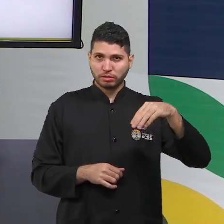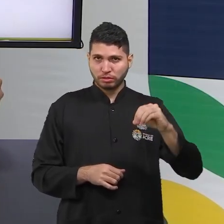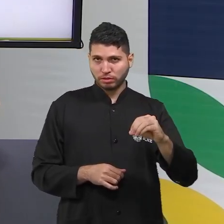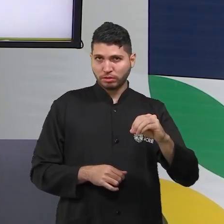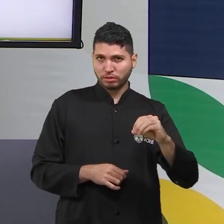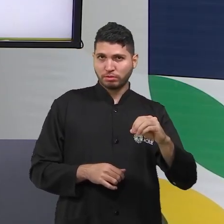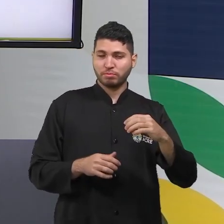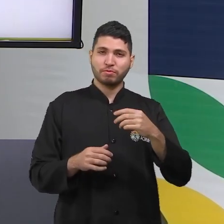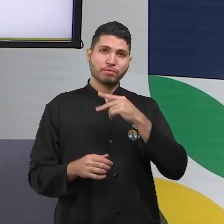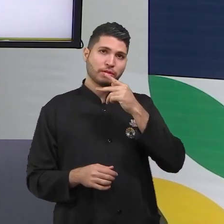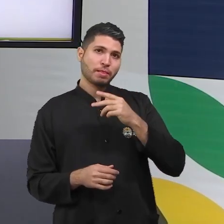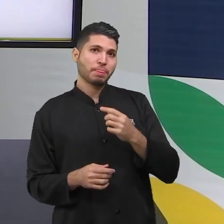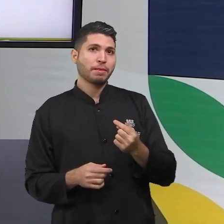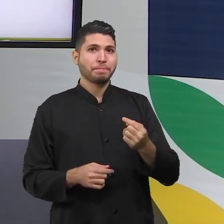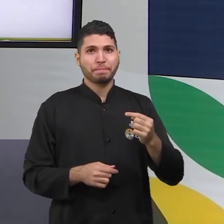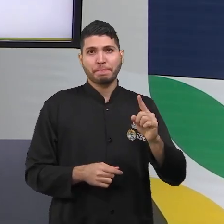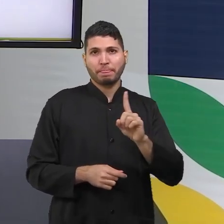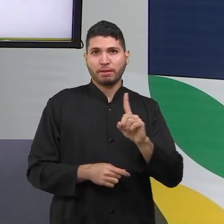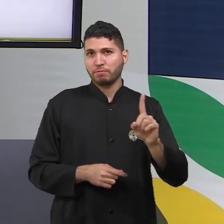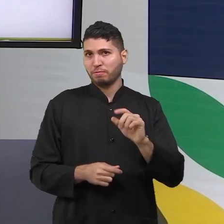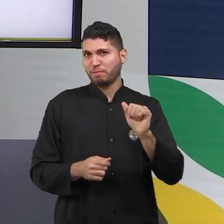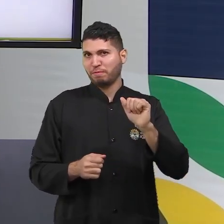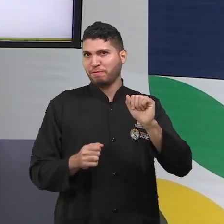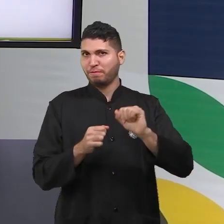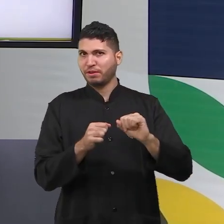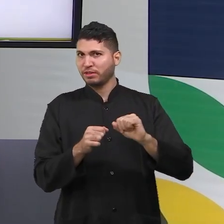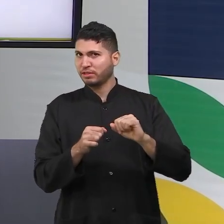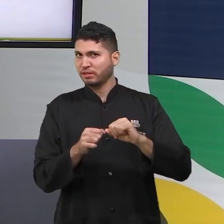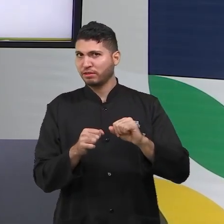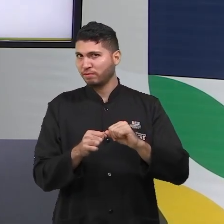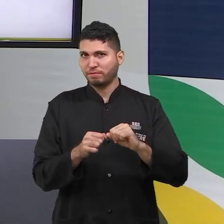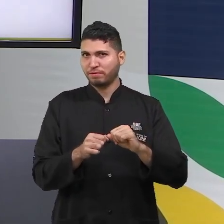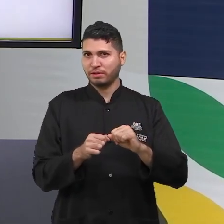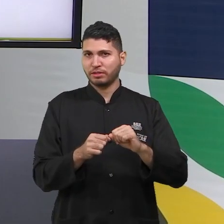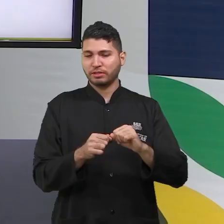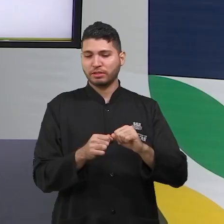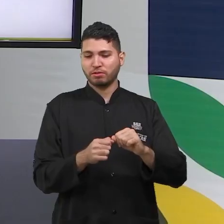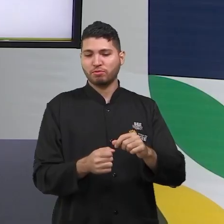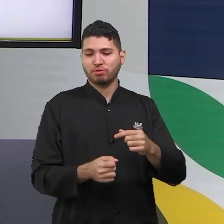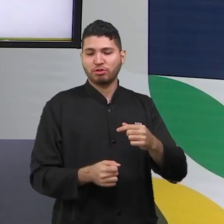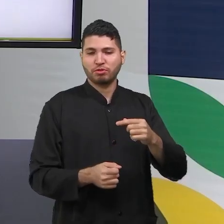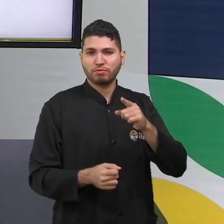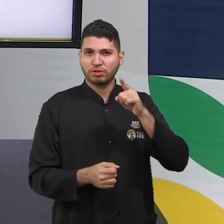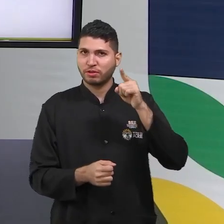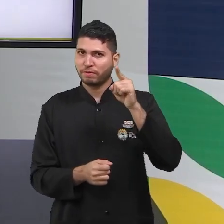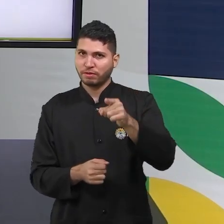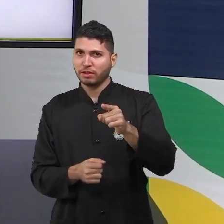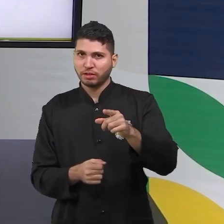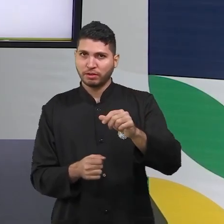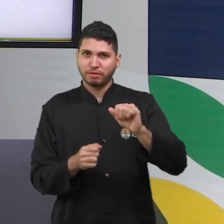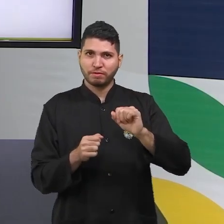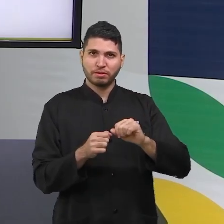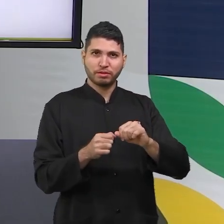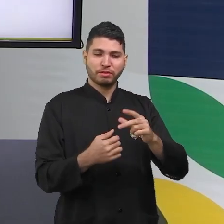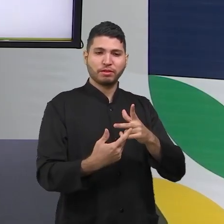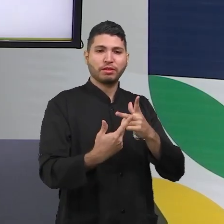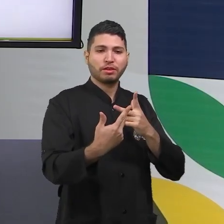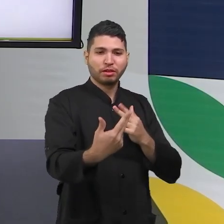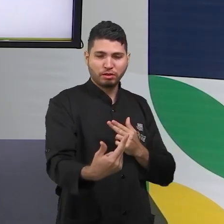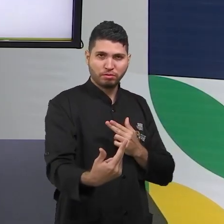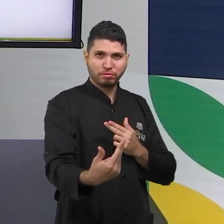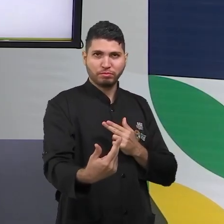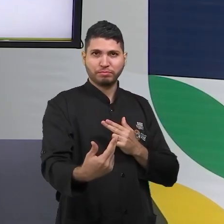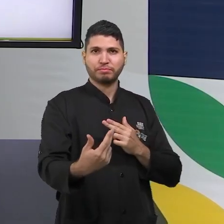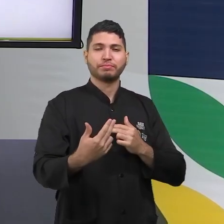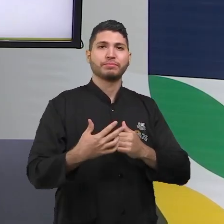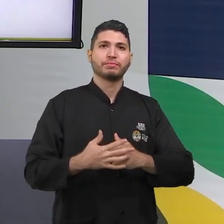gosto da moral cristã porque é uma moral positiva, que diz faça aos outros aquilo que queres que te façam. De